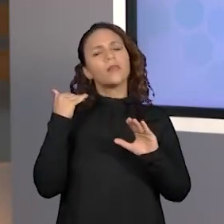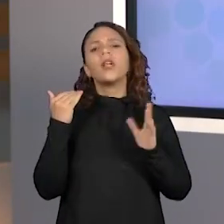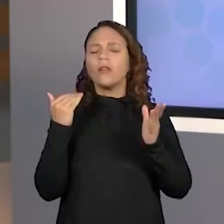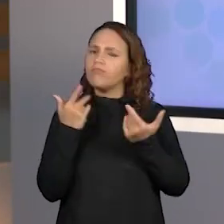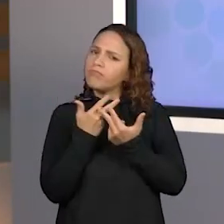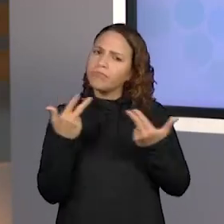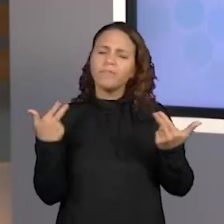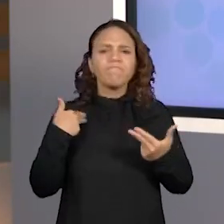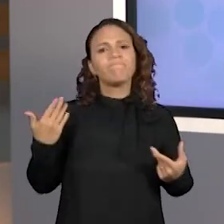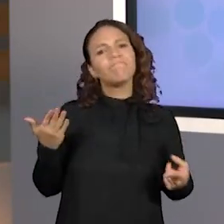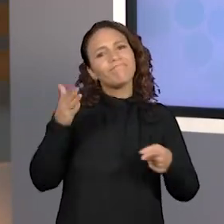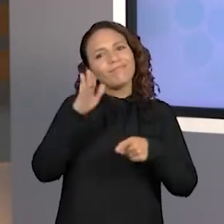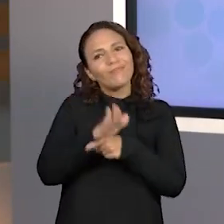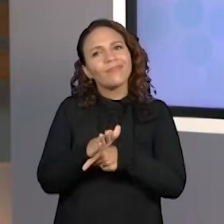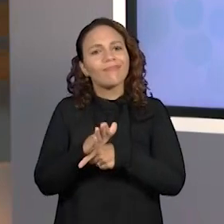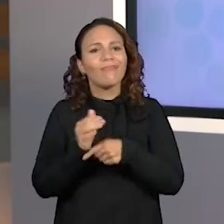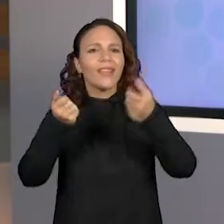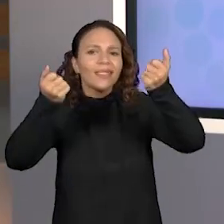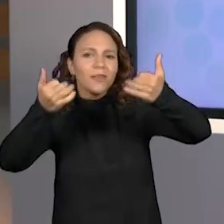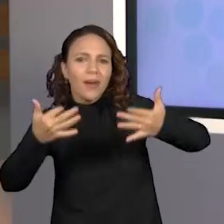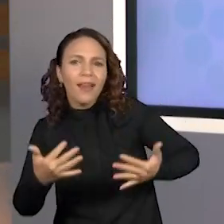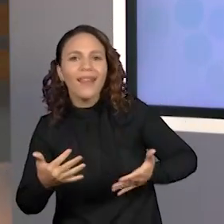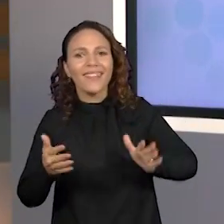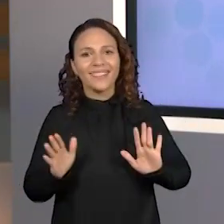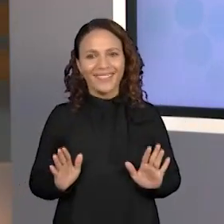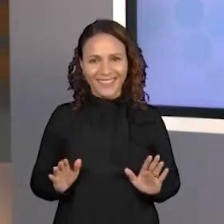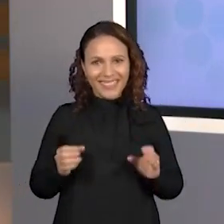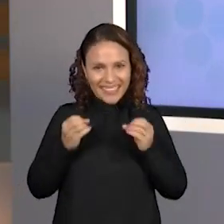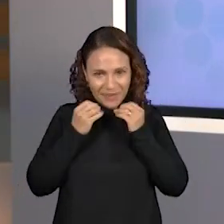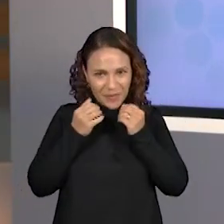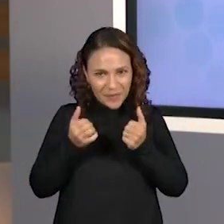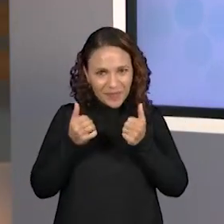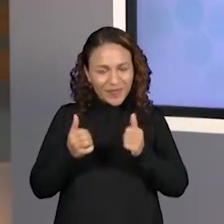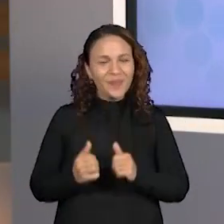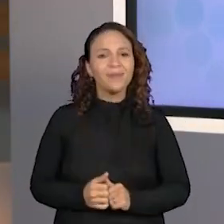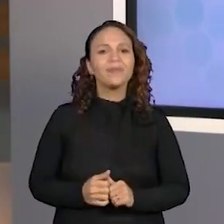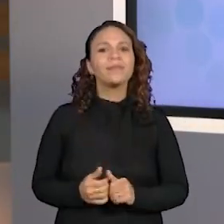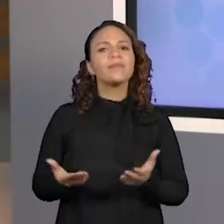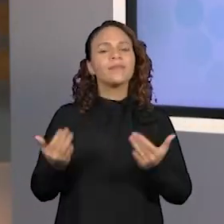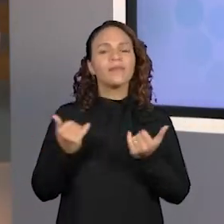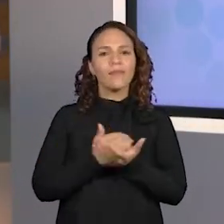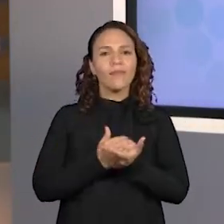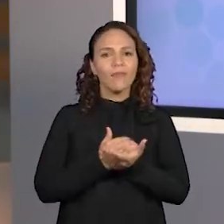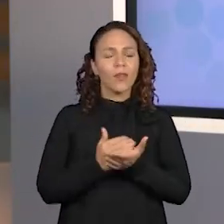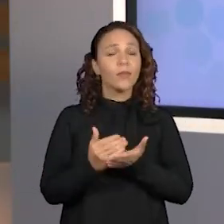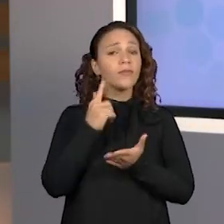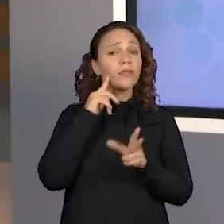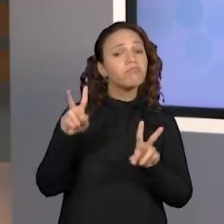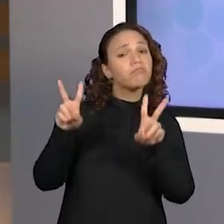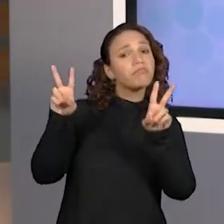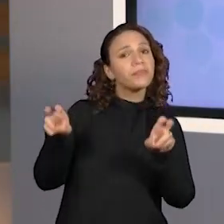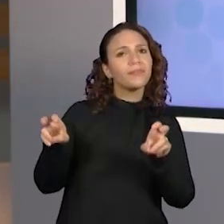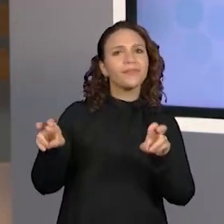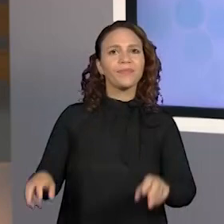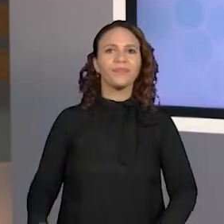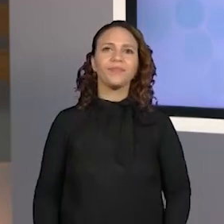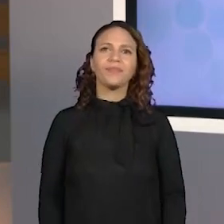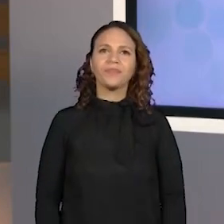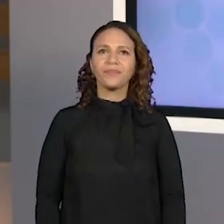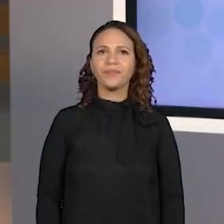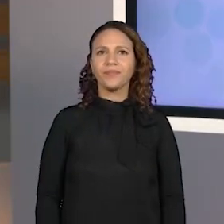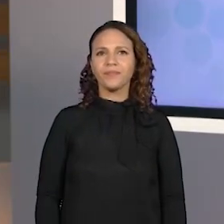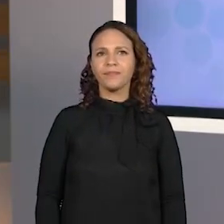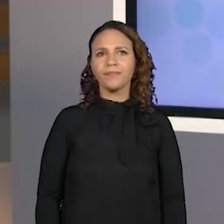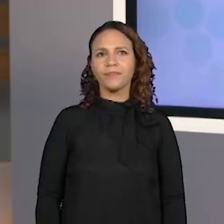disponível aí a conversar com vocês e tirar dúvidas, tá bom, pessoal? Então vamos começar aí vendo qual que é o título da aula. Muito bem, vamos